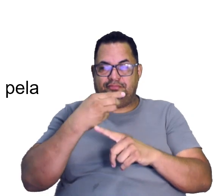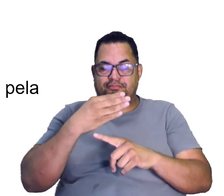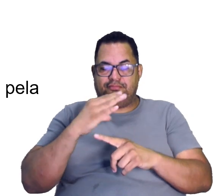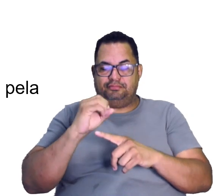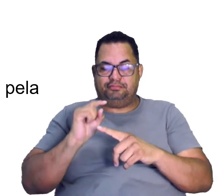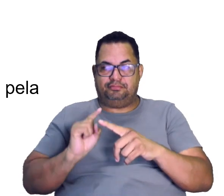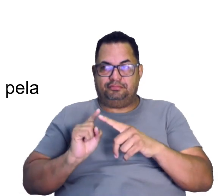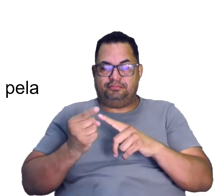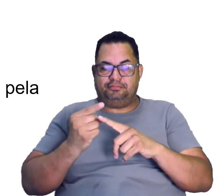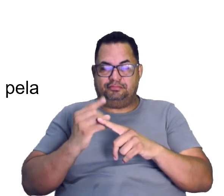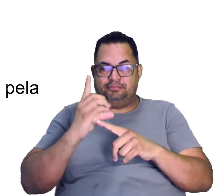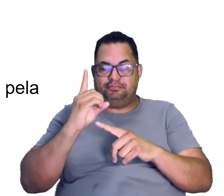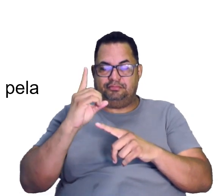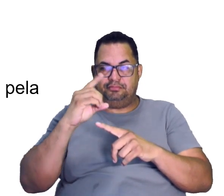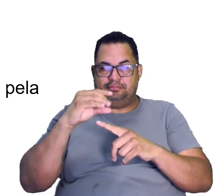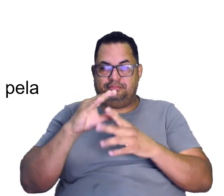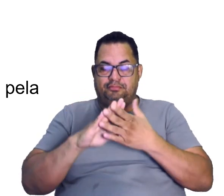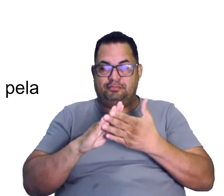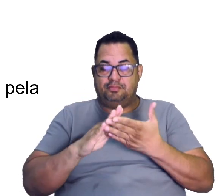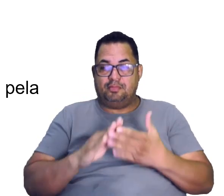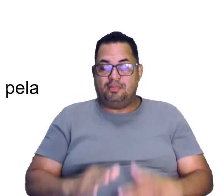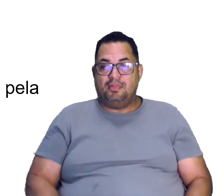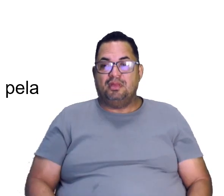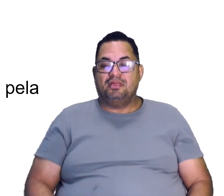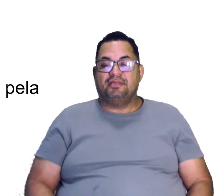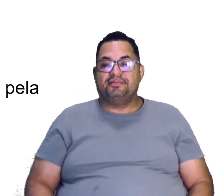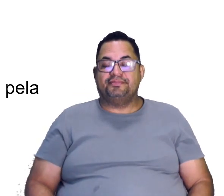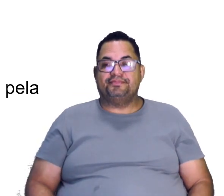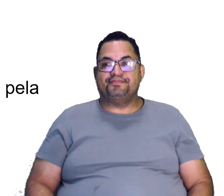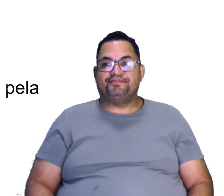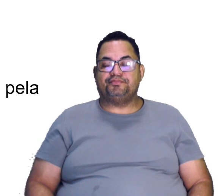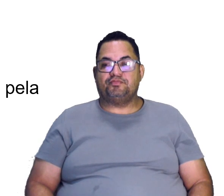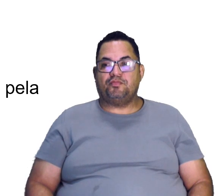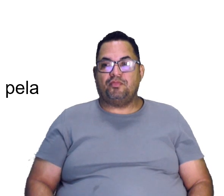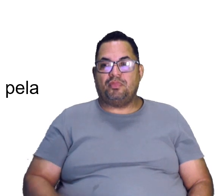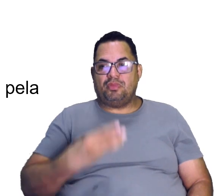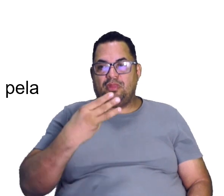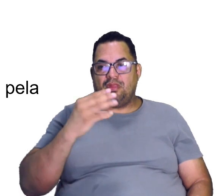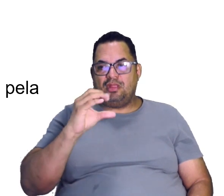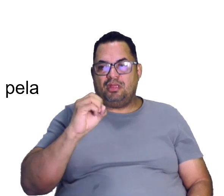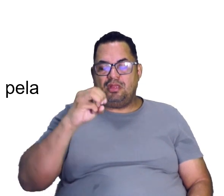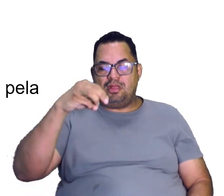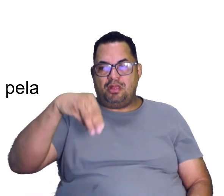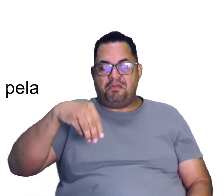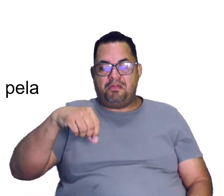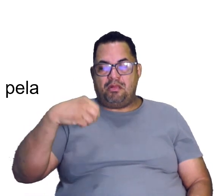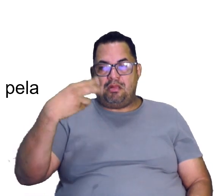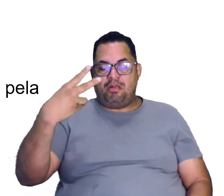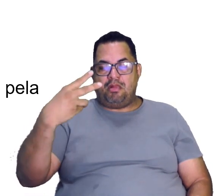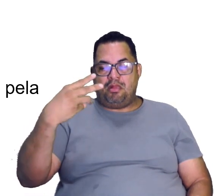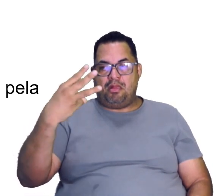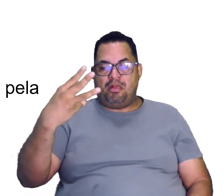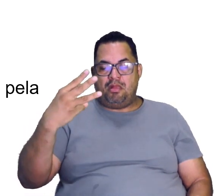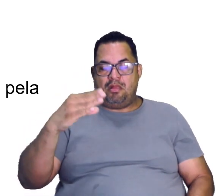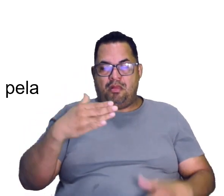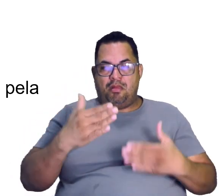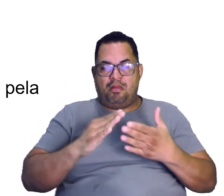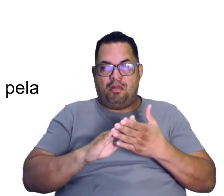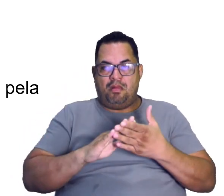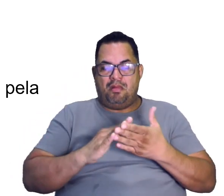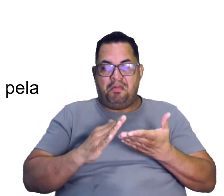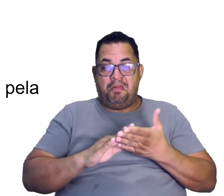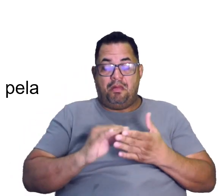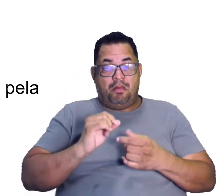30.000 decímetros cúbicos. Tranquilo? Vocês observaram que 30.000 é um número grande, né, professor?